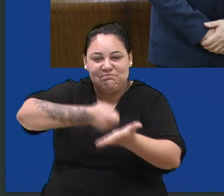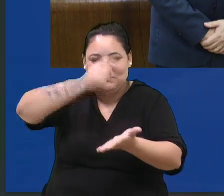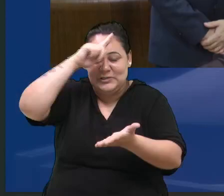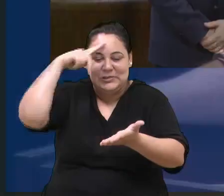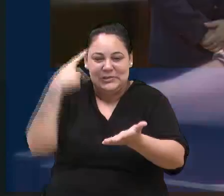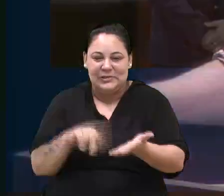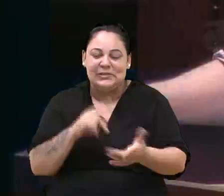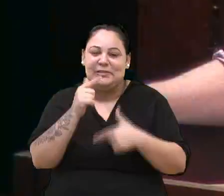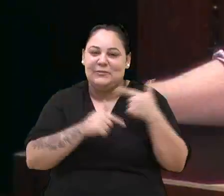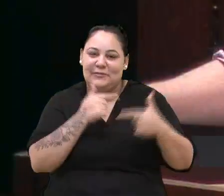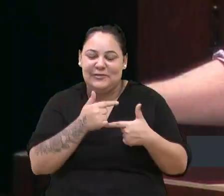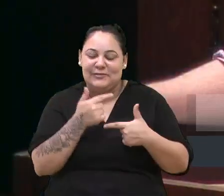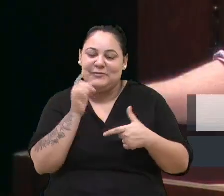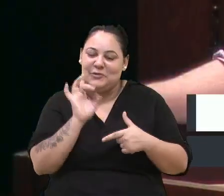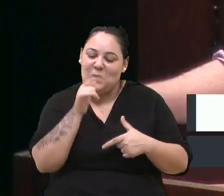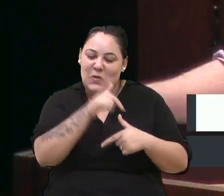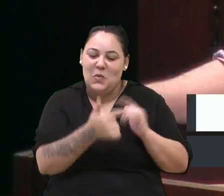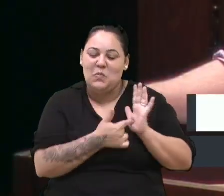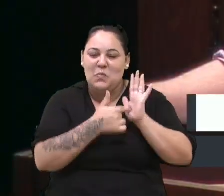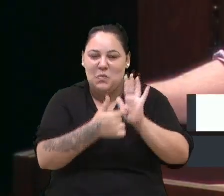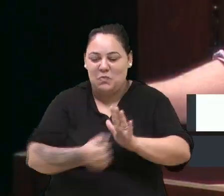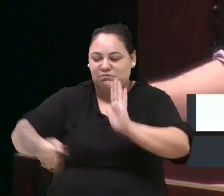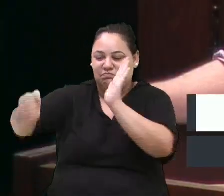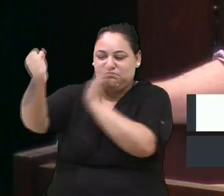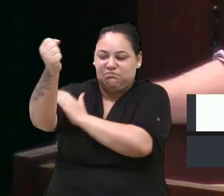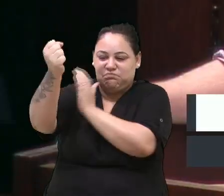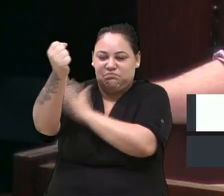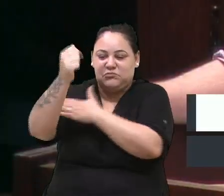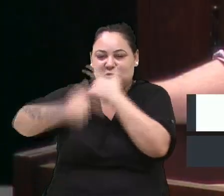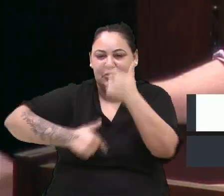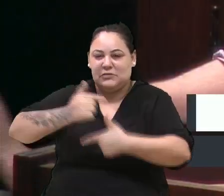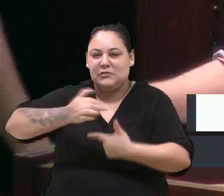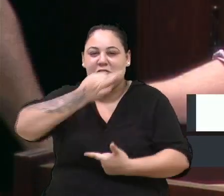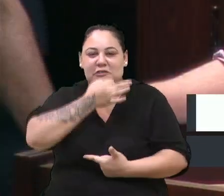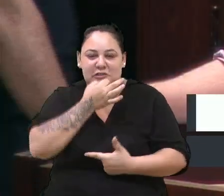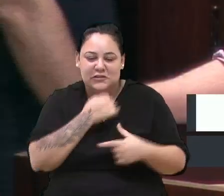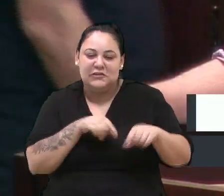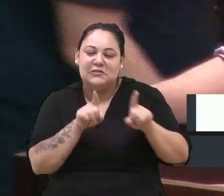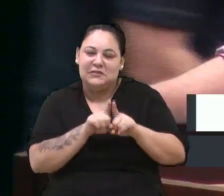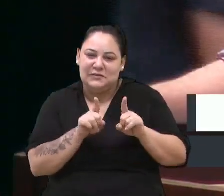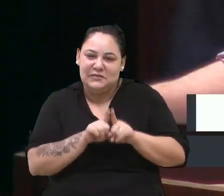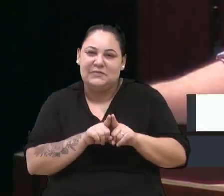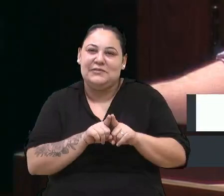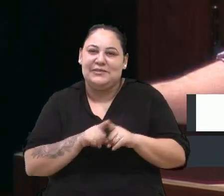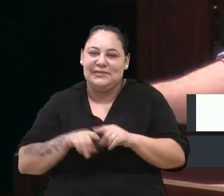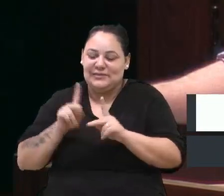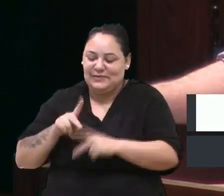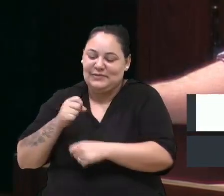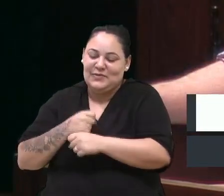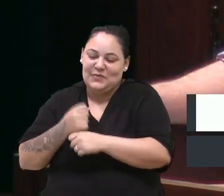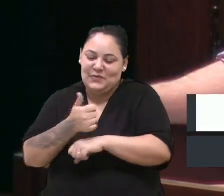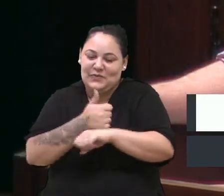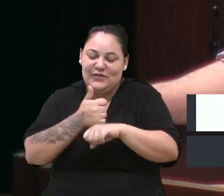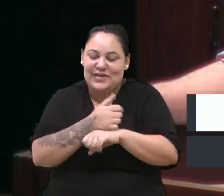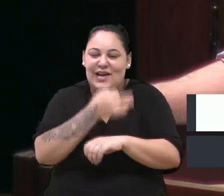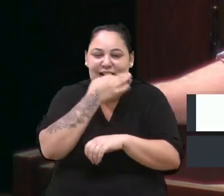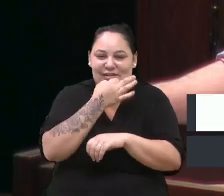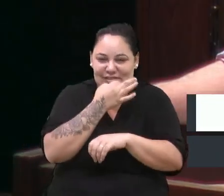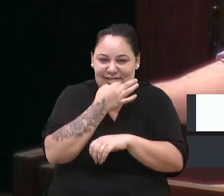Isso demonstra a força do trabalho caxiense, né, dos obreiros caxienses